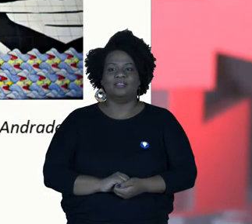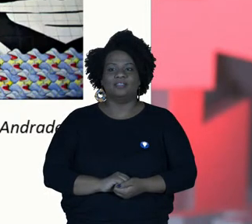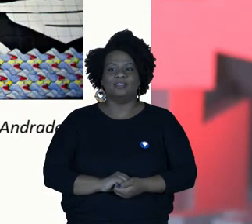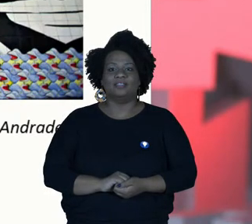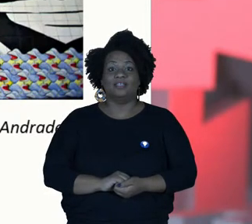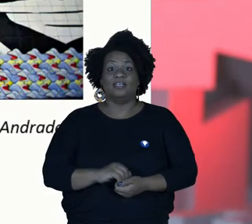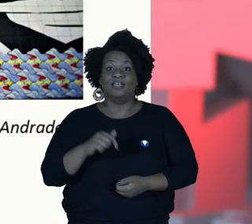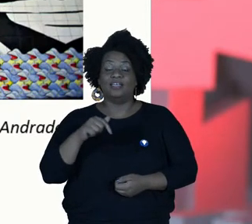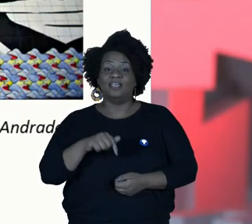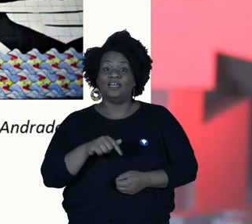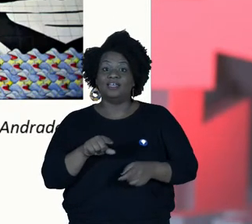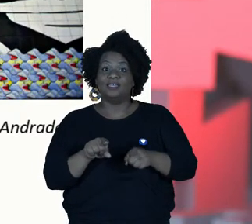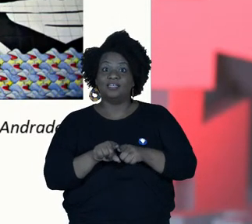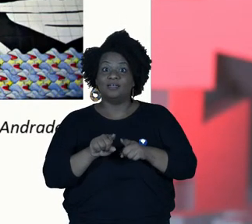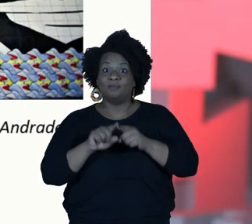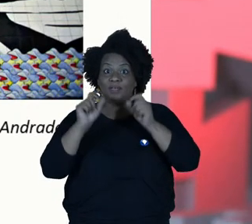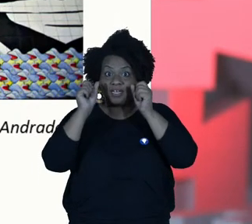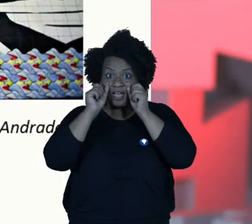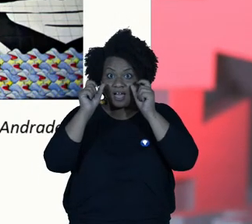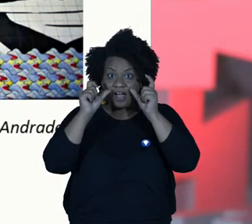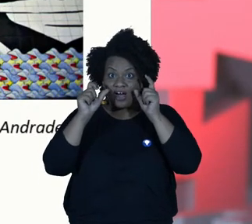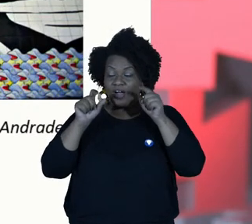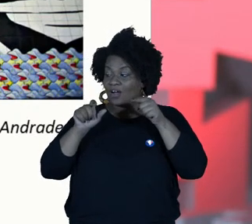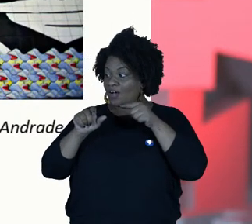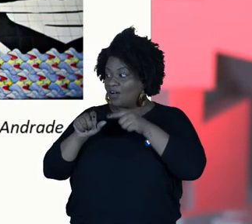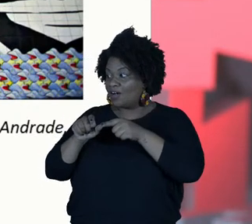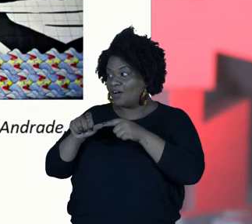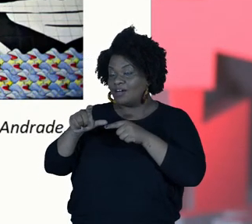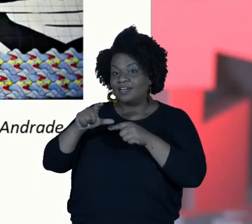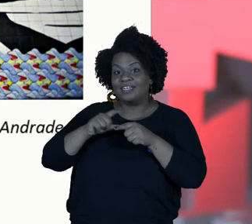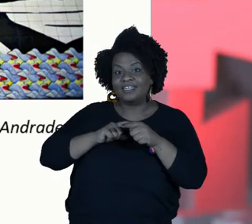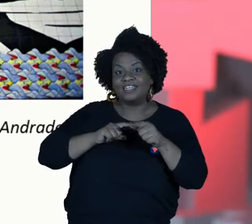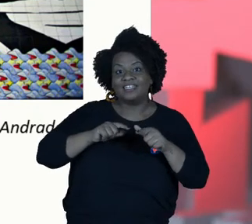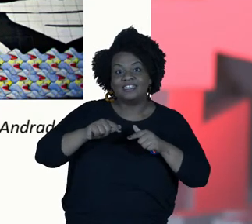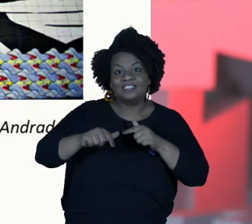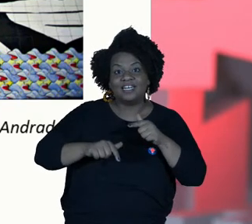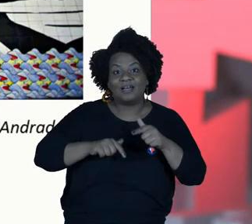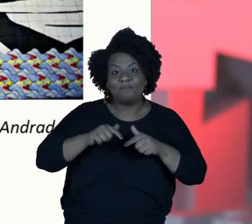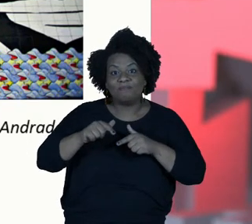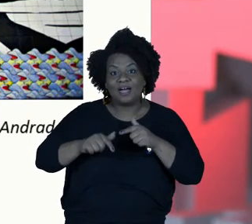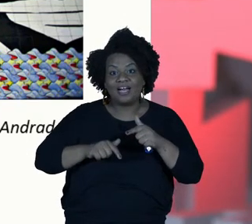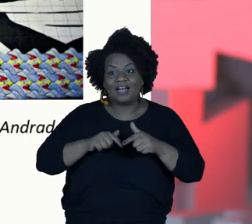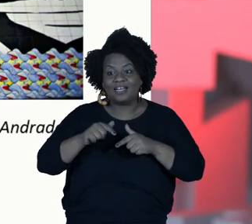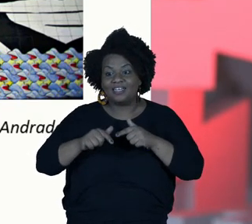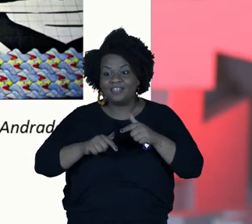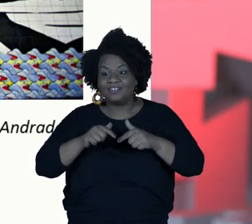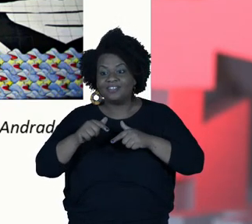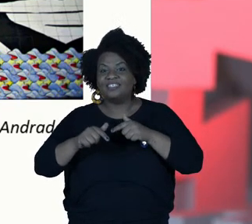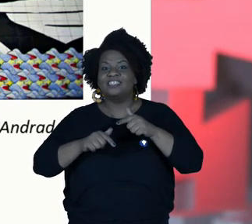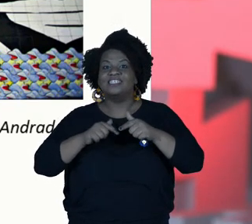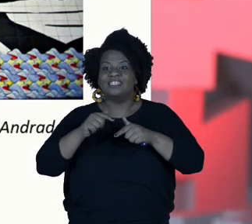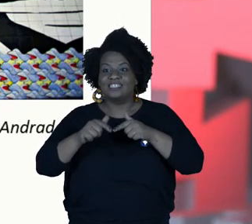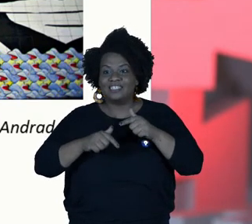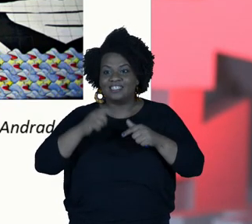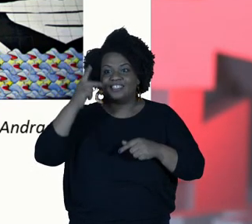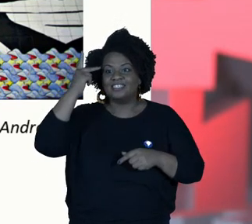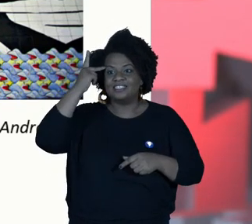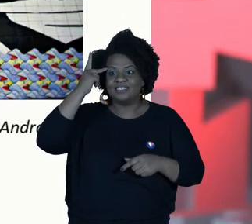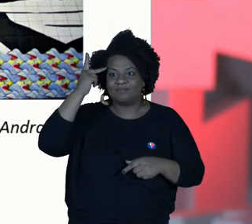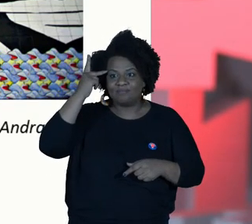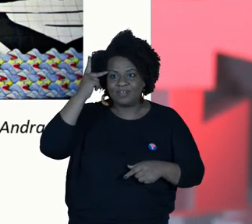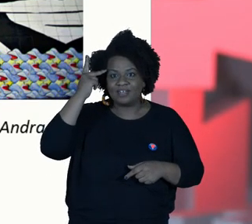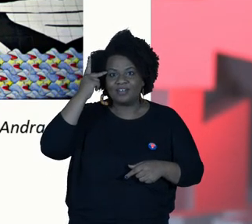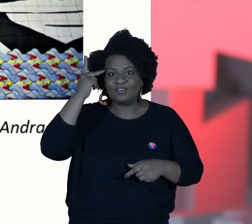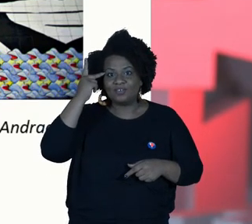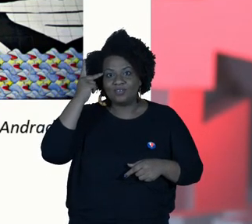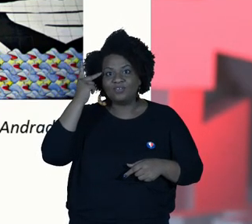E aqui eu quero chamar a atenção para um trabalho que está no metrô de São Paulo, na Estação da